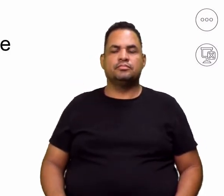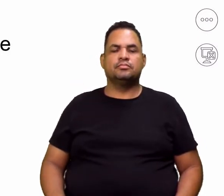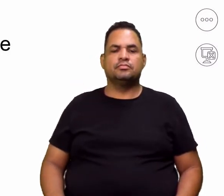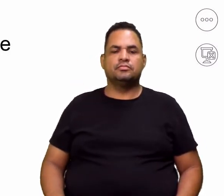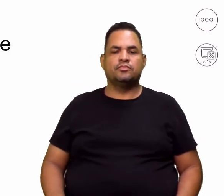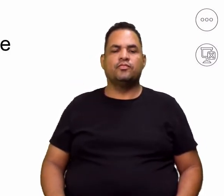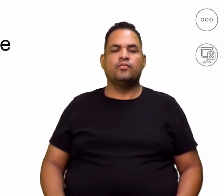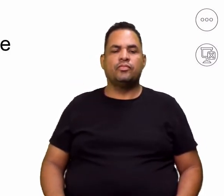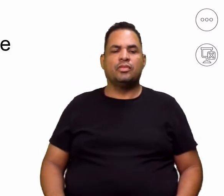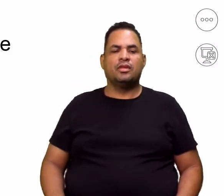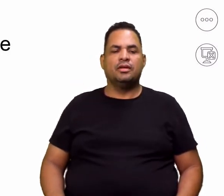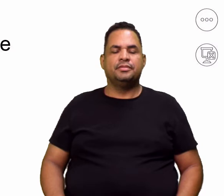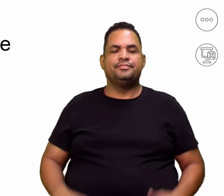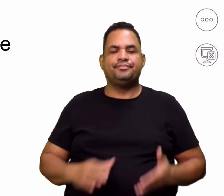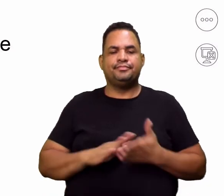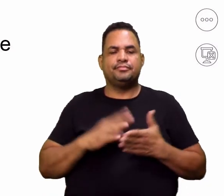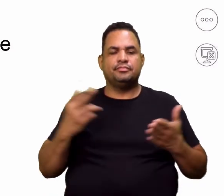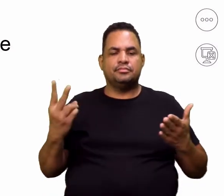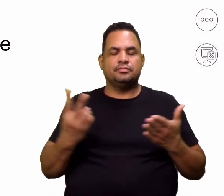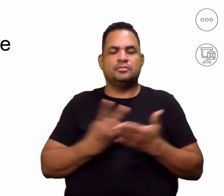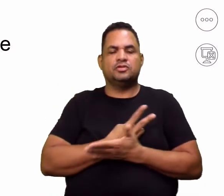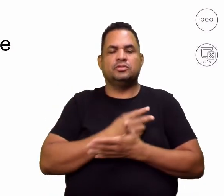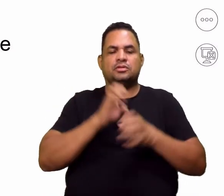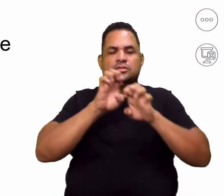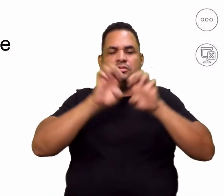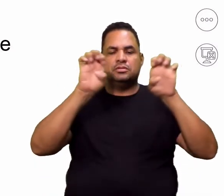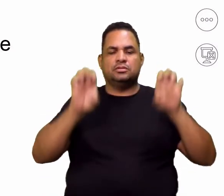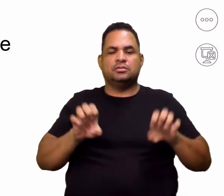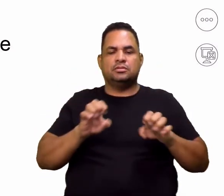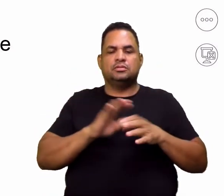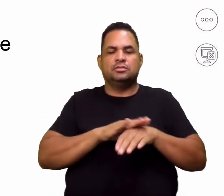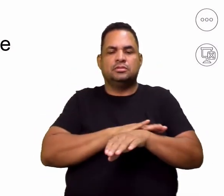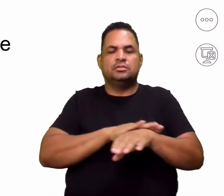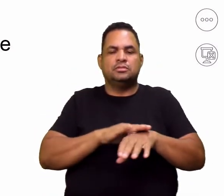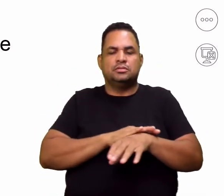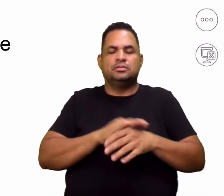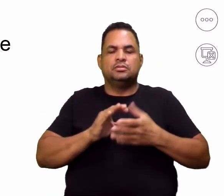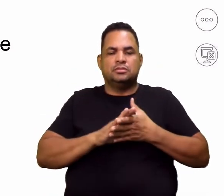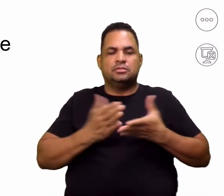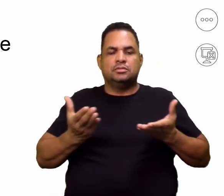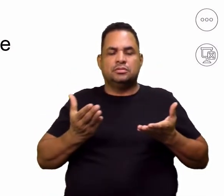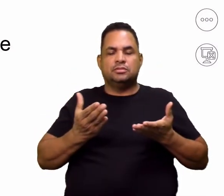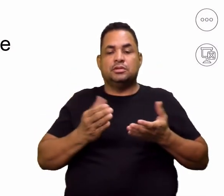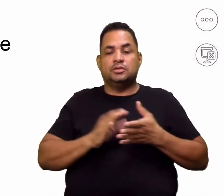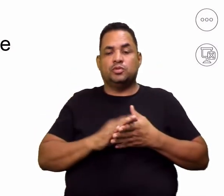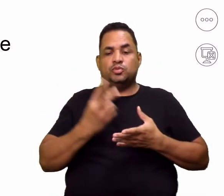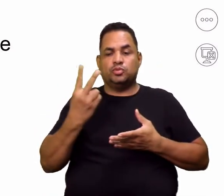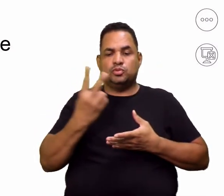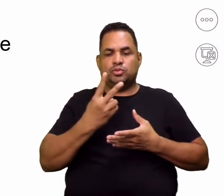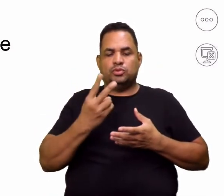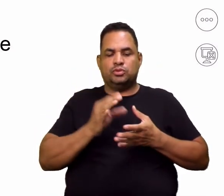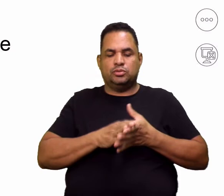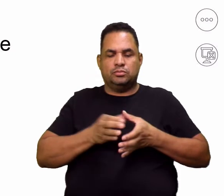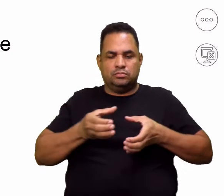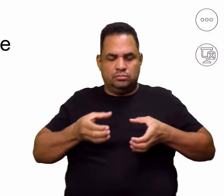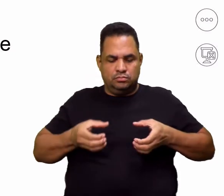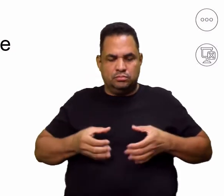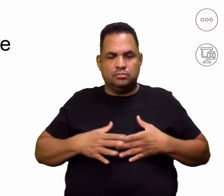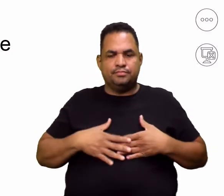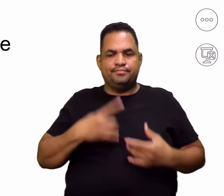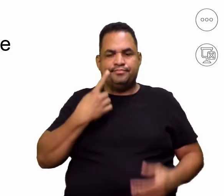estrutura tecidual testicular e ovariana. Então, ó, o que pode acontecer? Olha aqui para